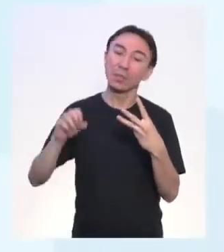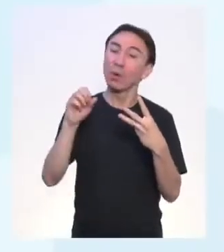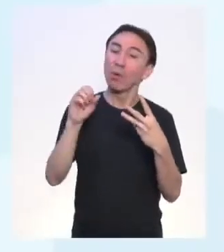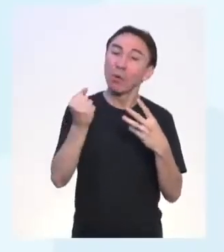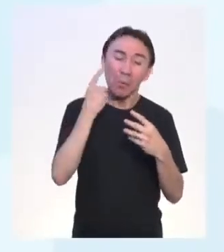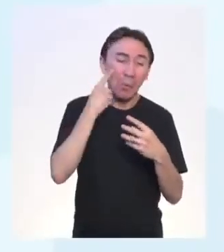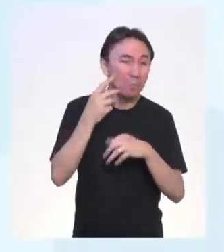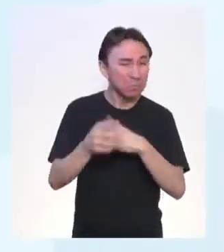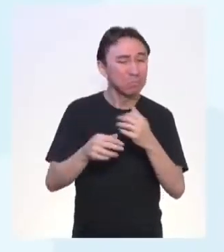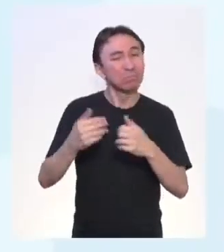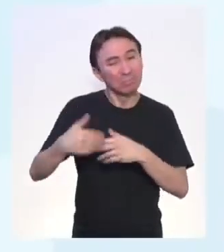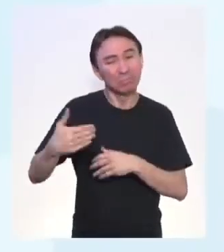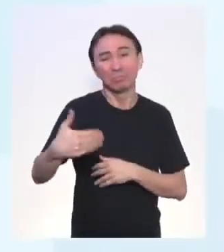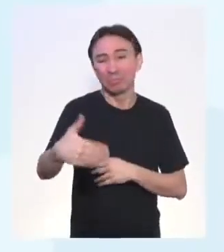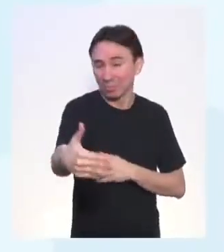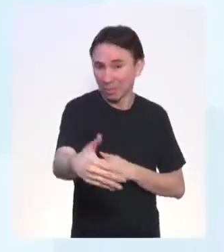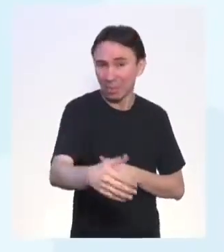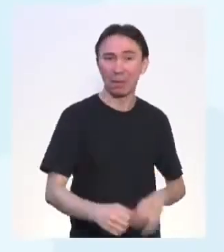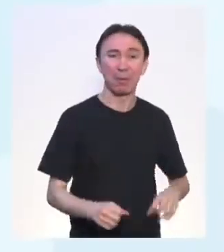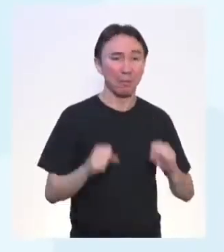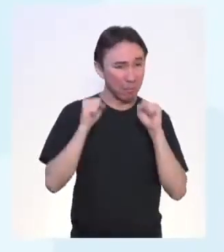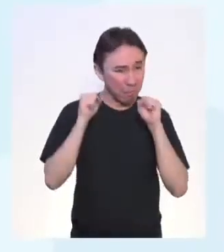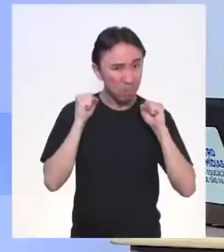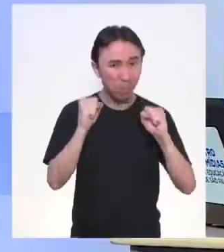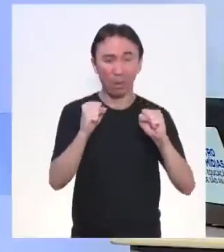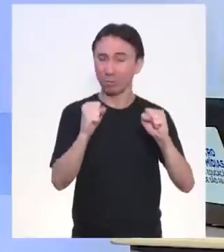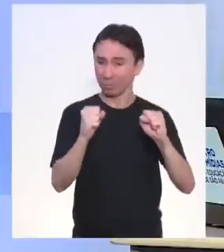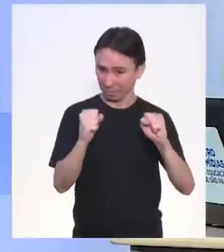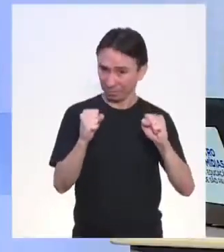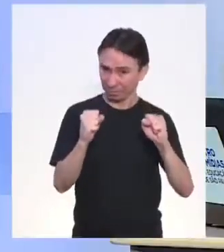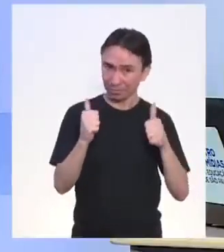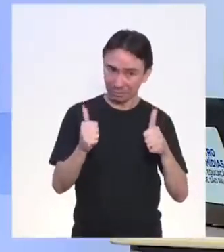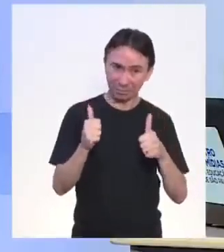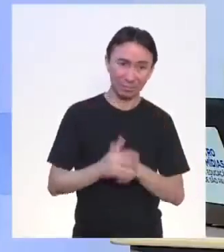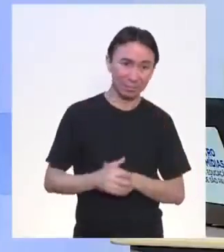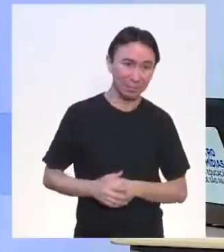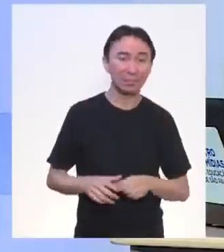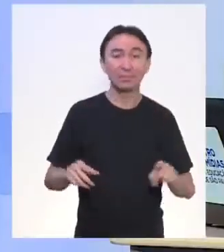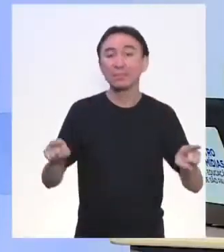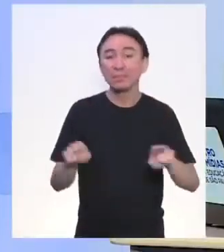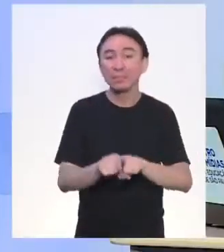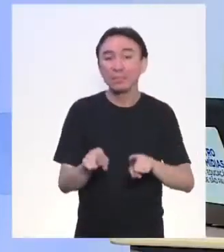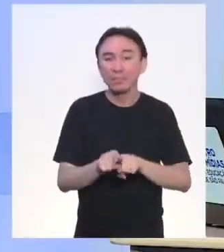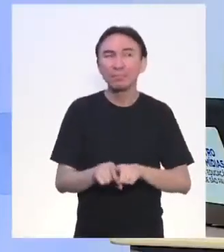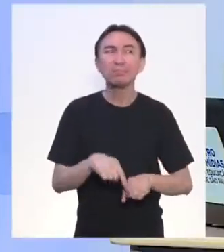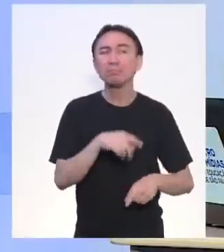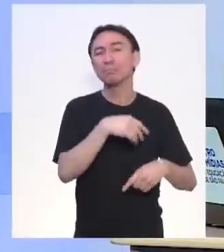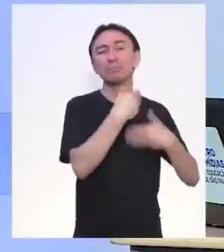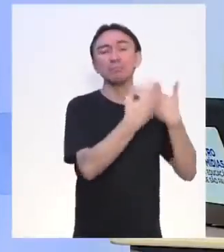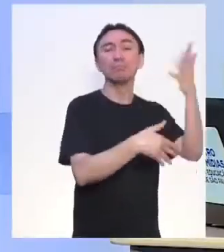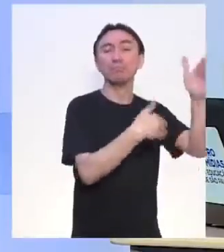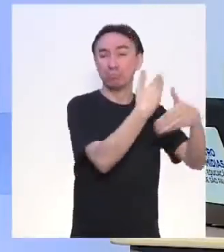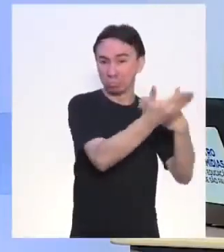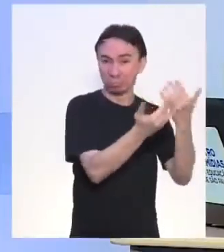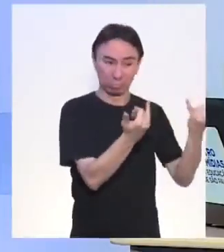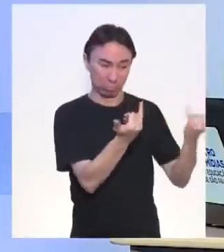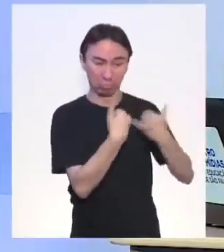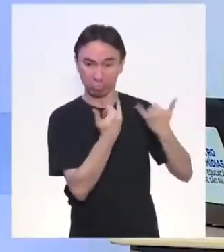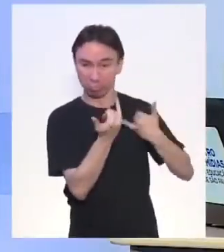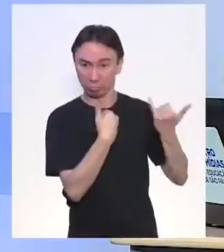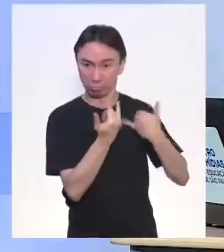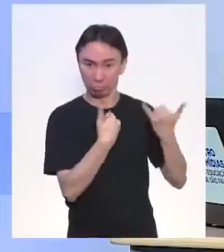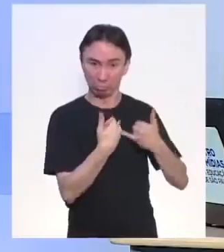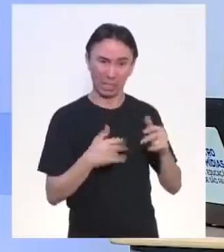Então, vocês podem explorar, né, essa curiosidade. Dizem aí, né, que essa é assim que funciona